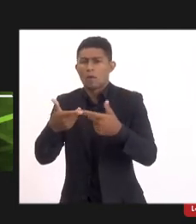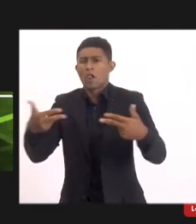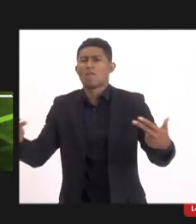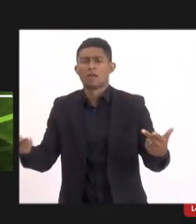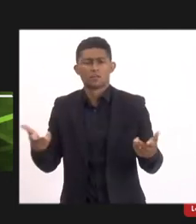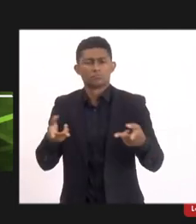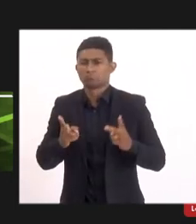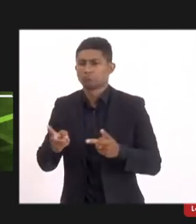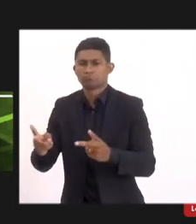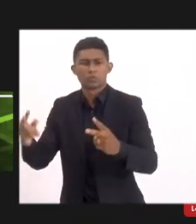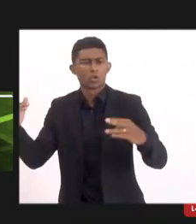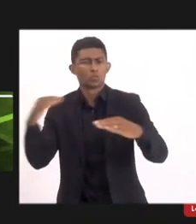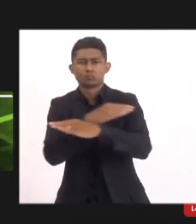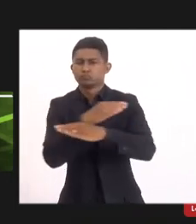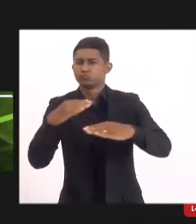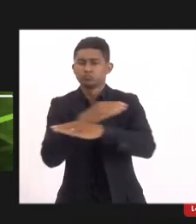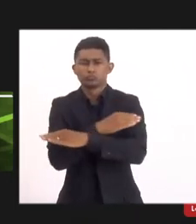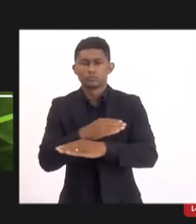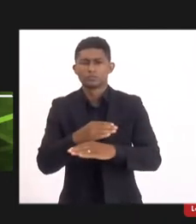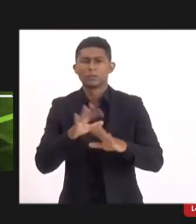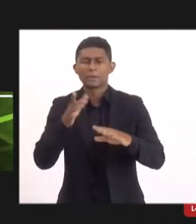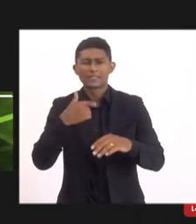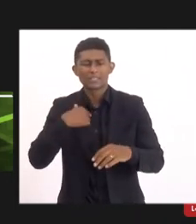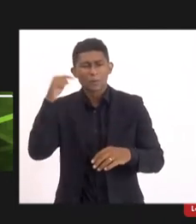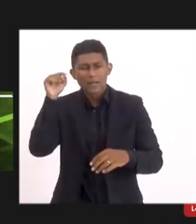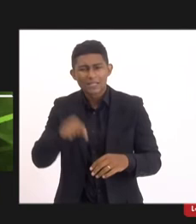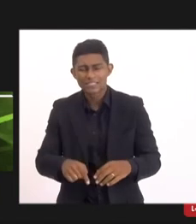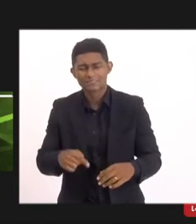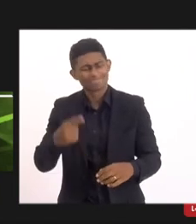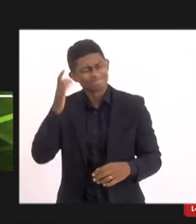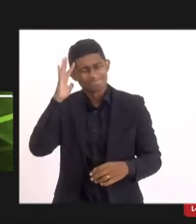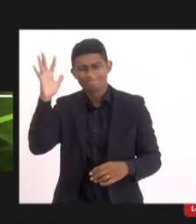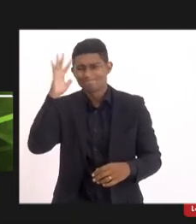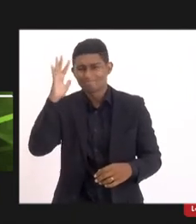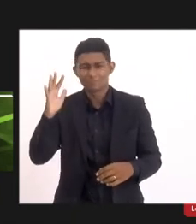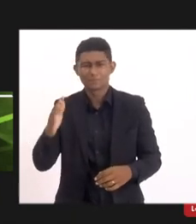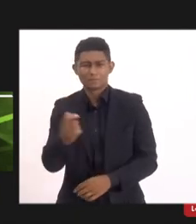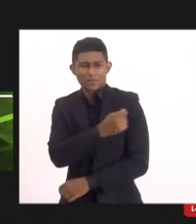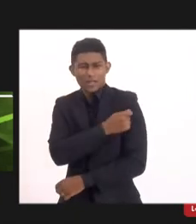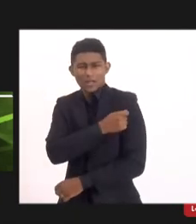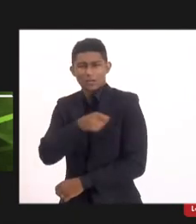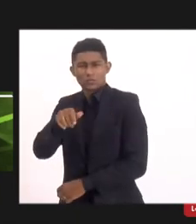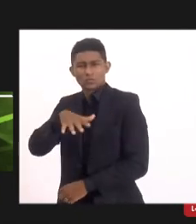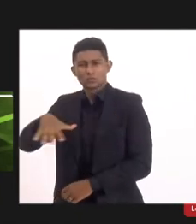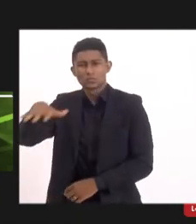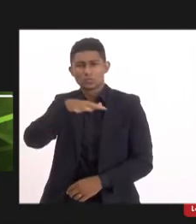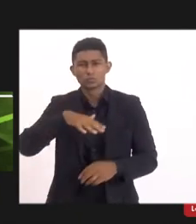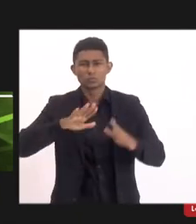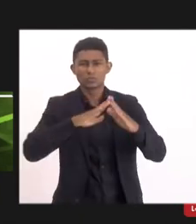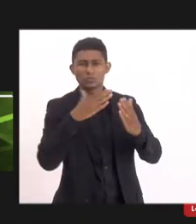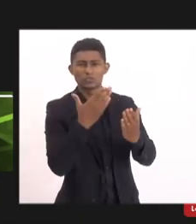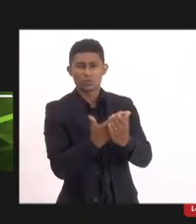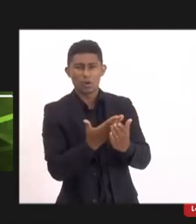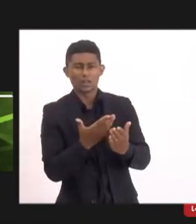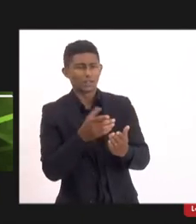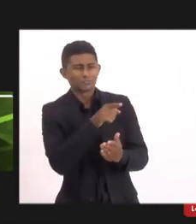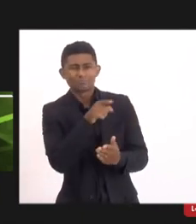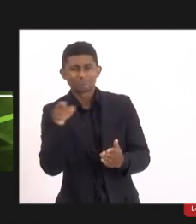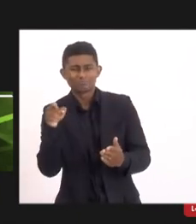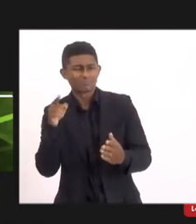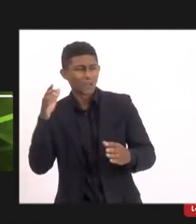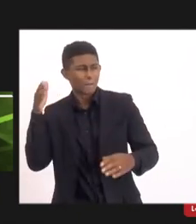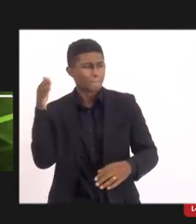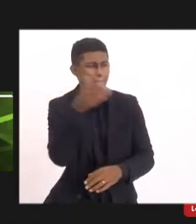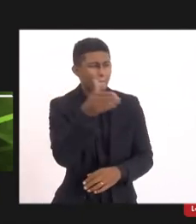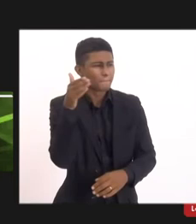aula. E fica aqui meu questionamento, né? A quem interessa os estudantes fora de sala, né? A quem interessa a evasão escolar?